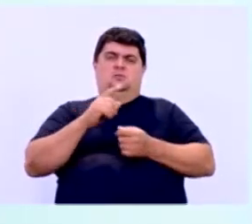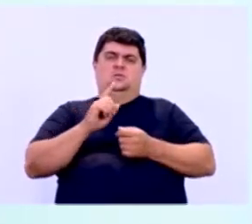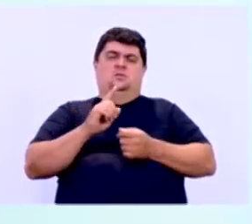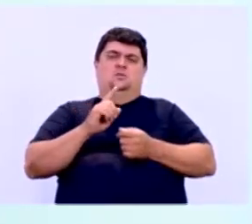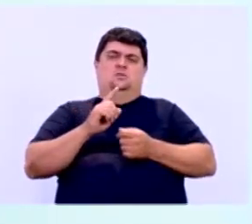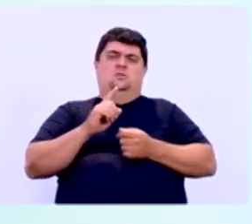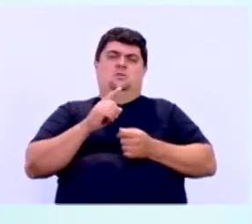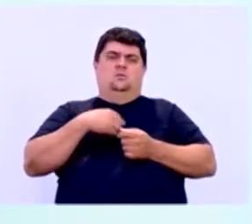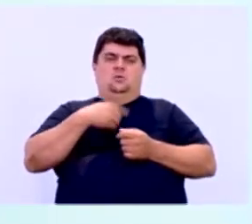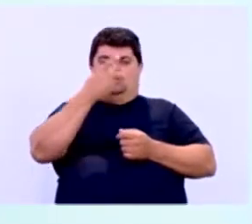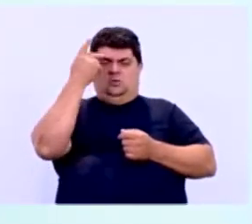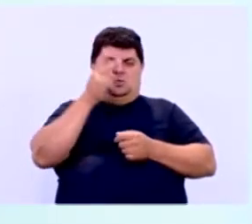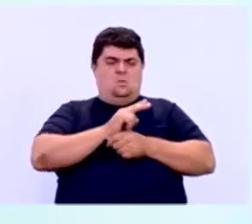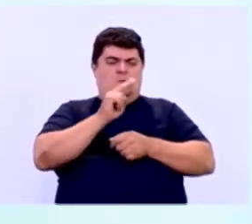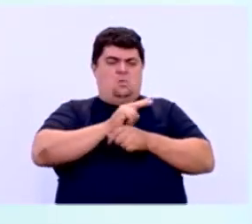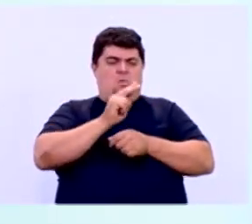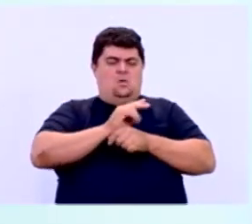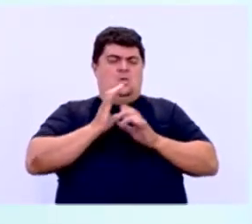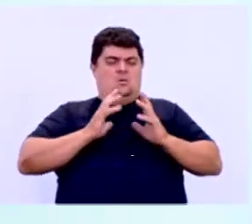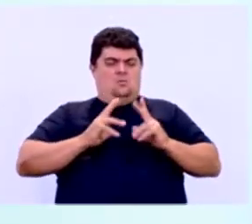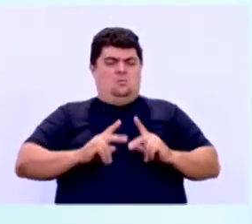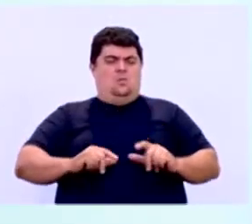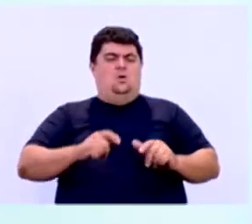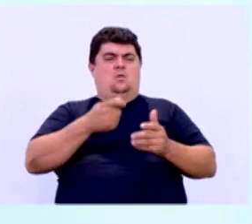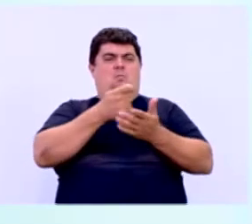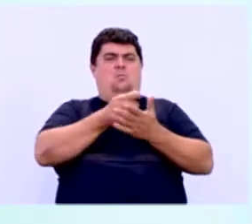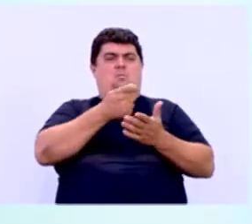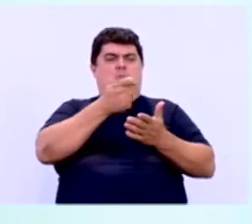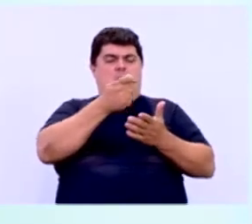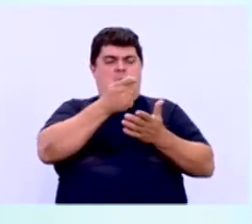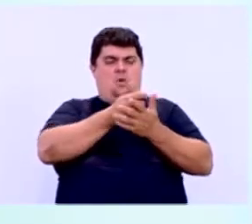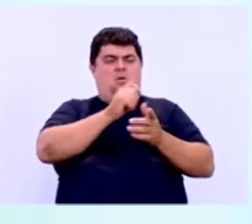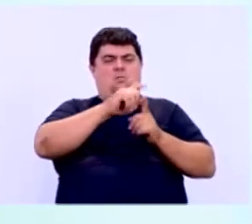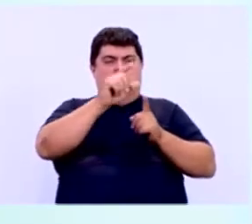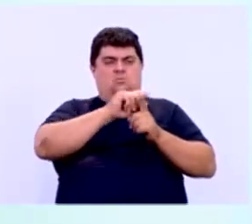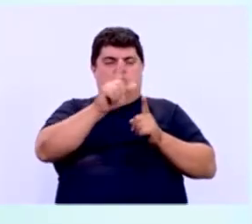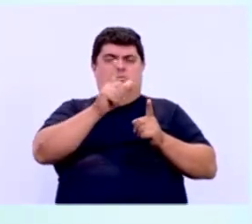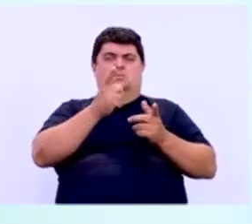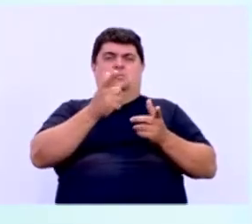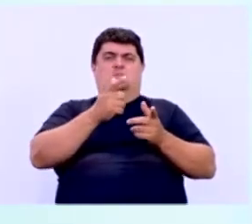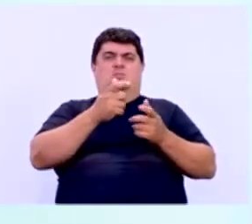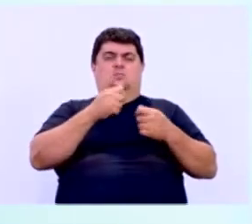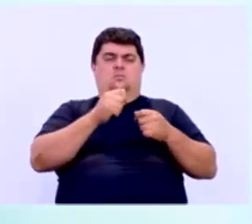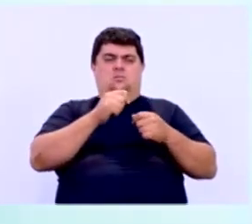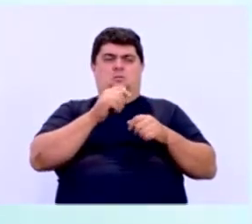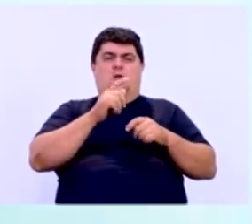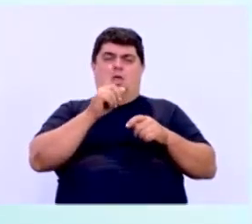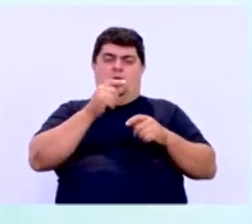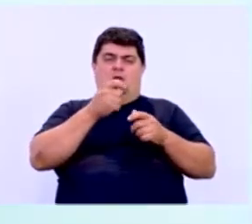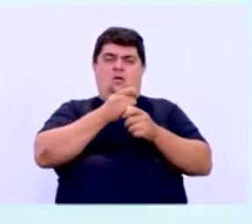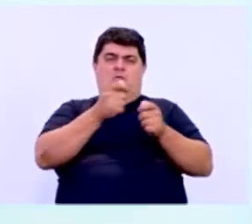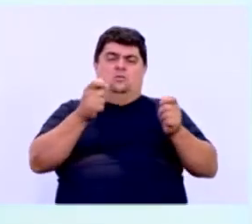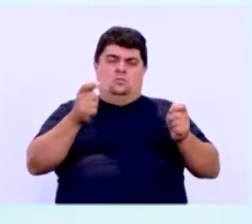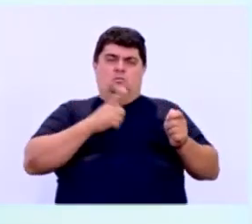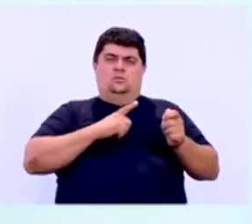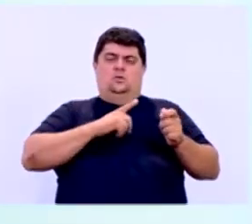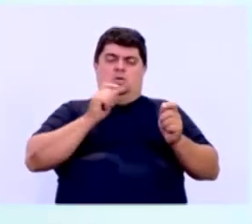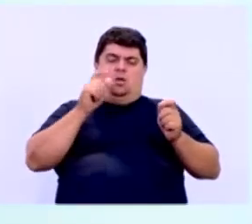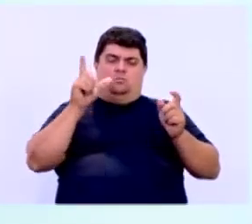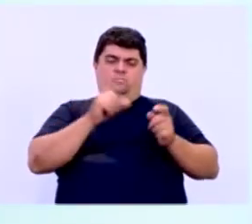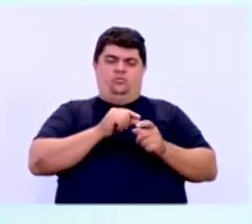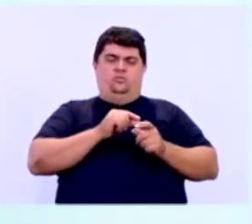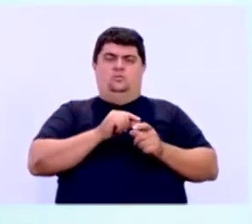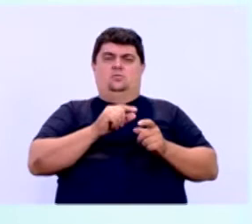pessoas cuidando de estoque, limpando o estoque, pagando o aluguel do estoque. Né? Então, tudo isso são custos que podem ser minimizados